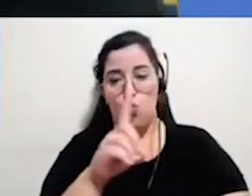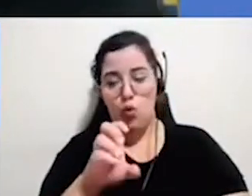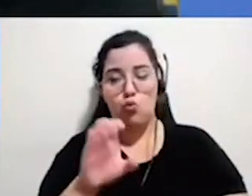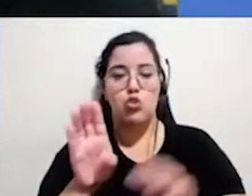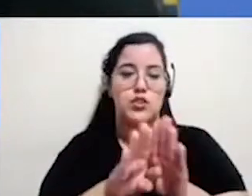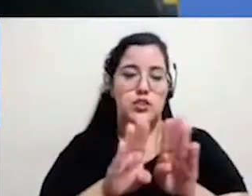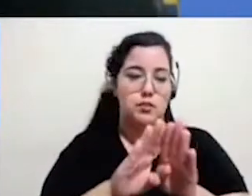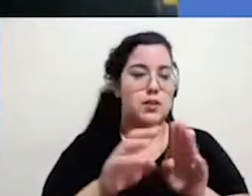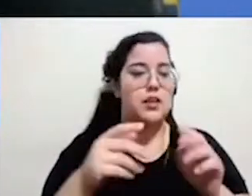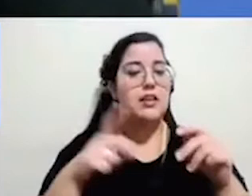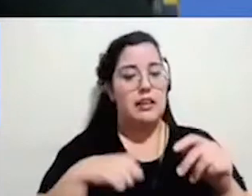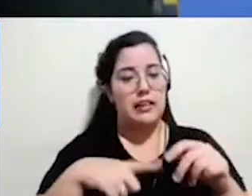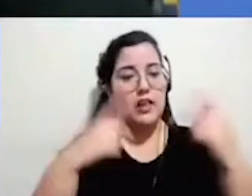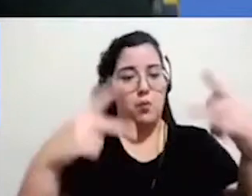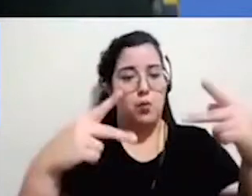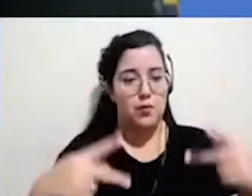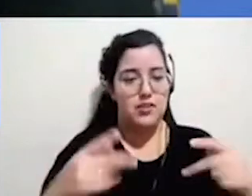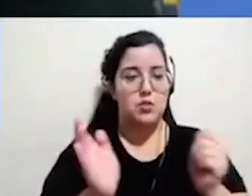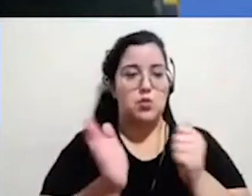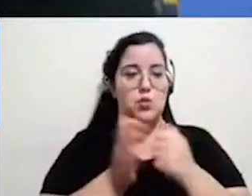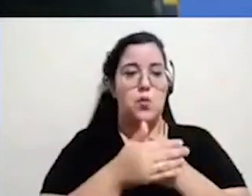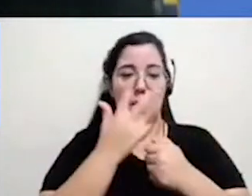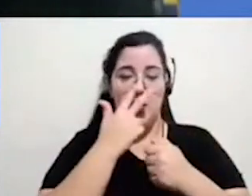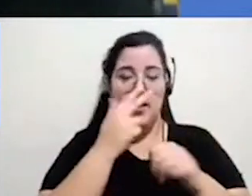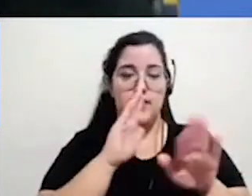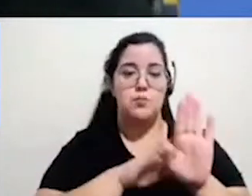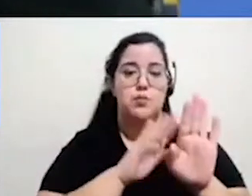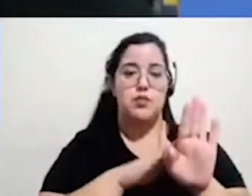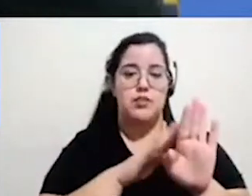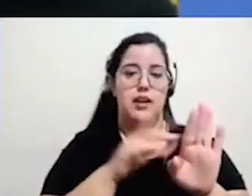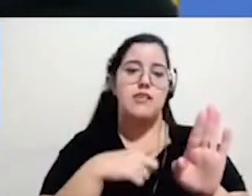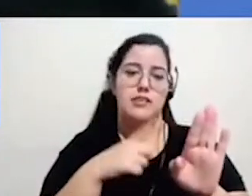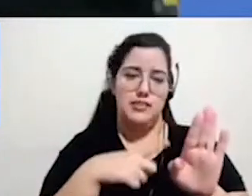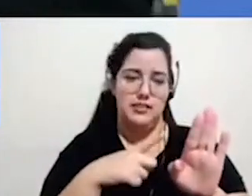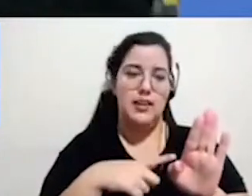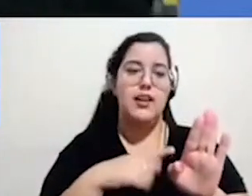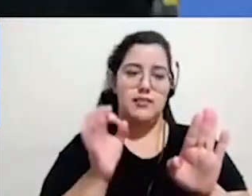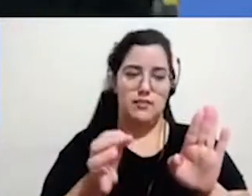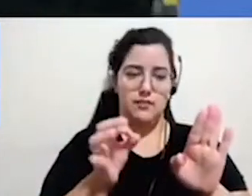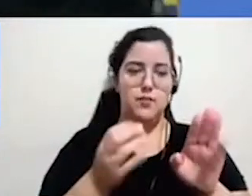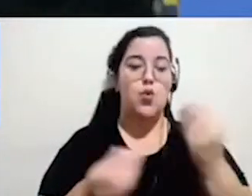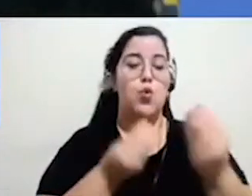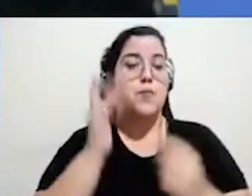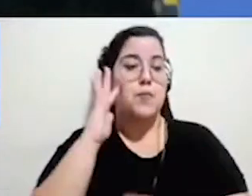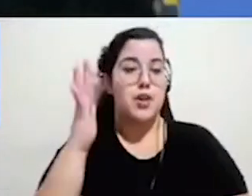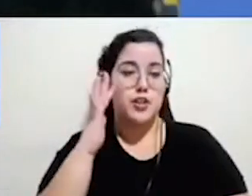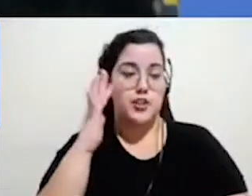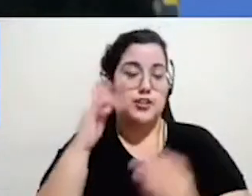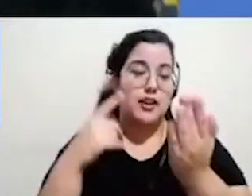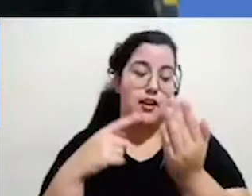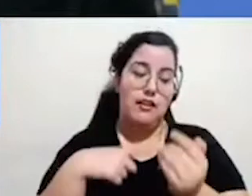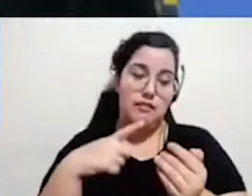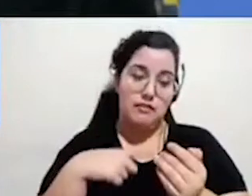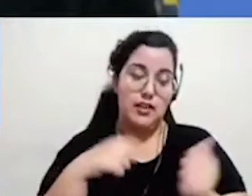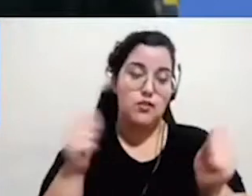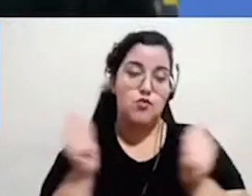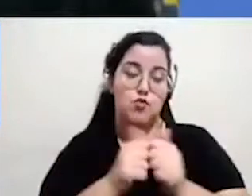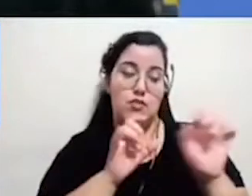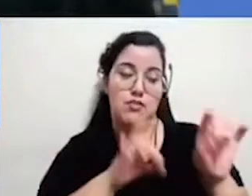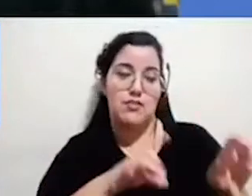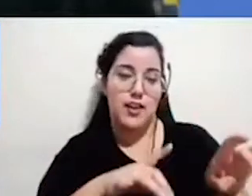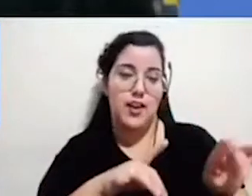sem precisar programar. Como é que vai criar no currículo um negócio chamado técnico informática? Não, então, essa é a